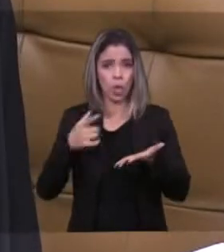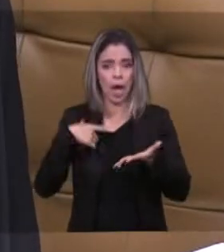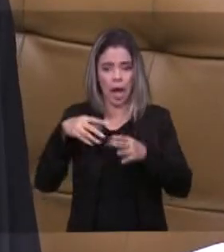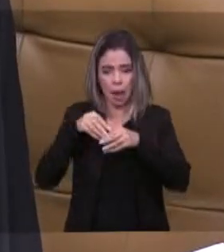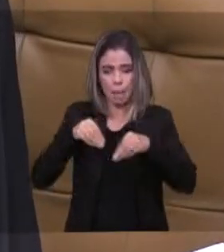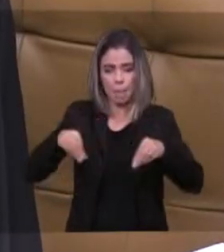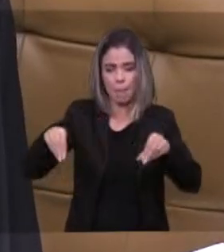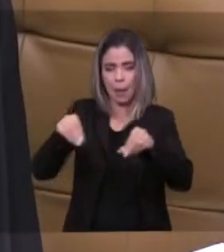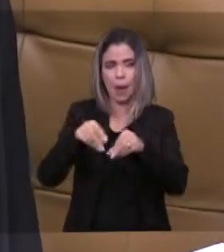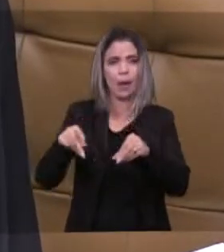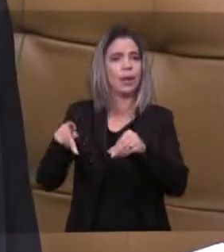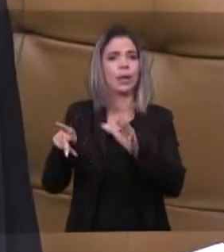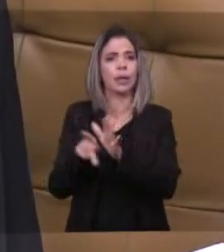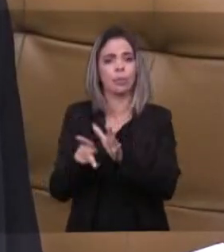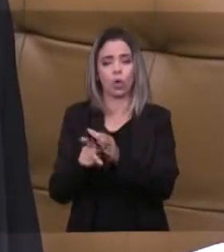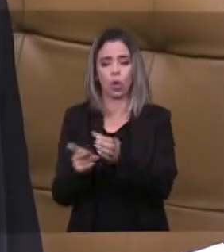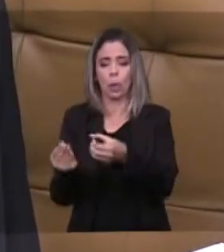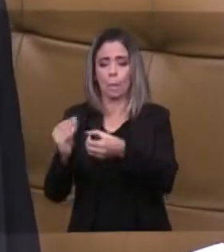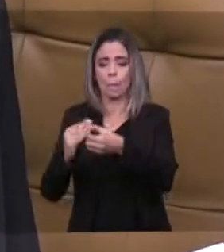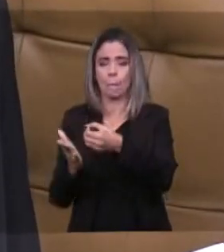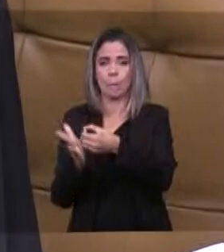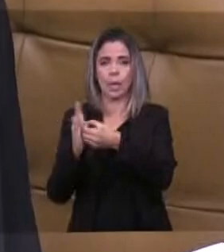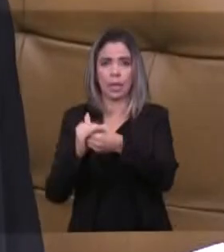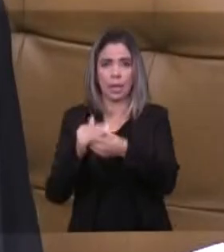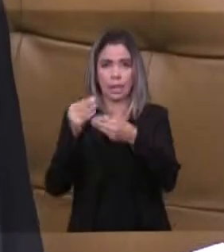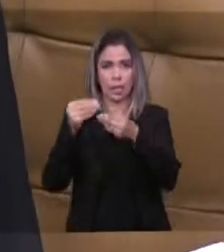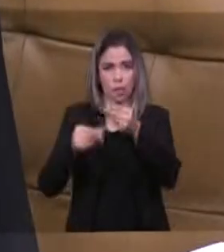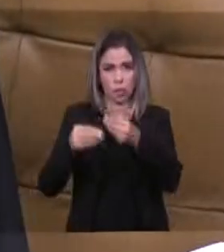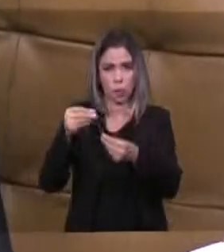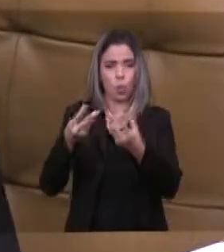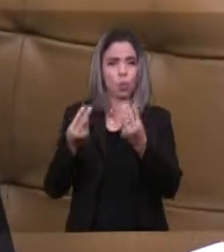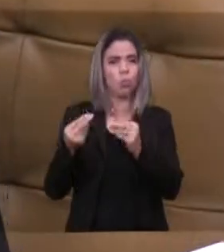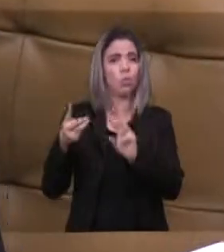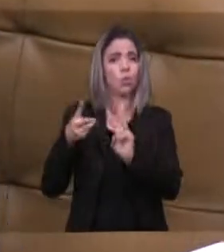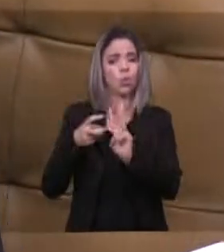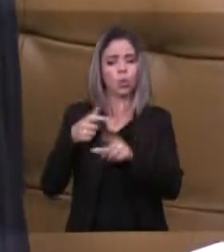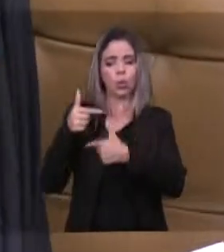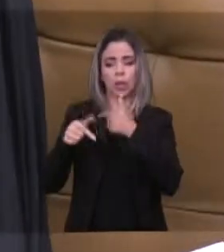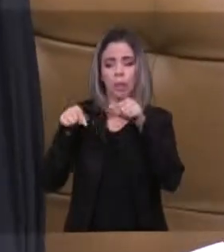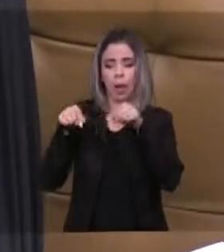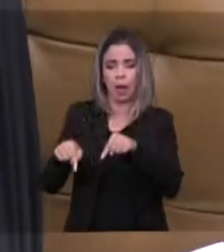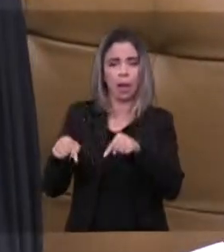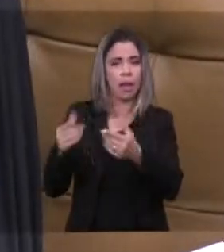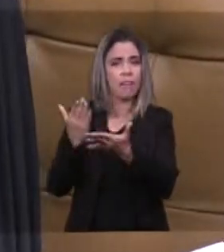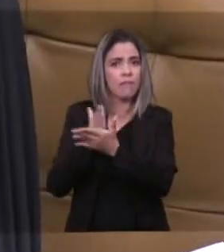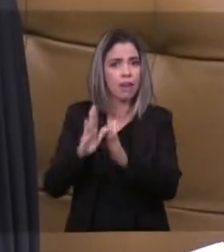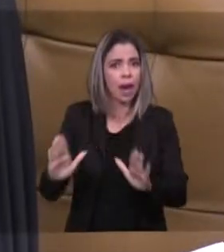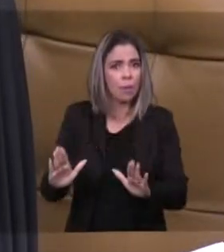lá tinha de 5 mil hectares, muitos desses índios que ali trabalhavam foram